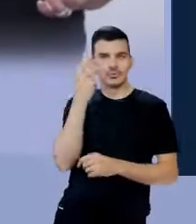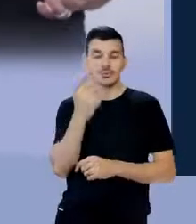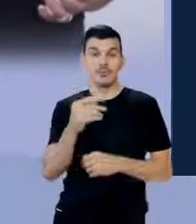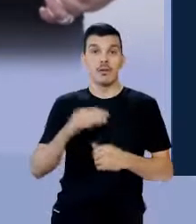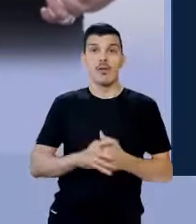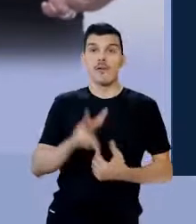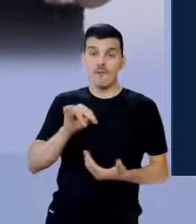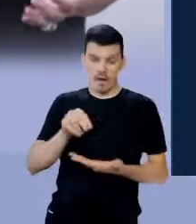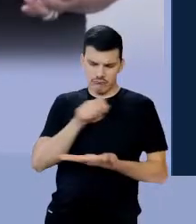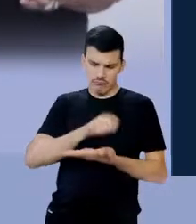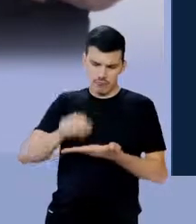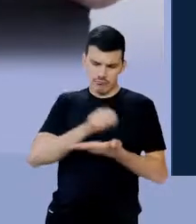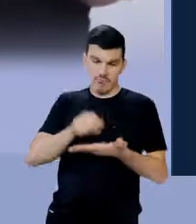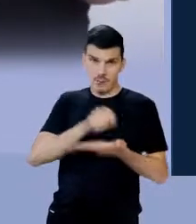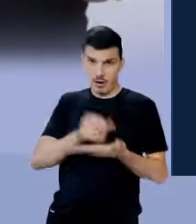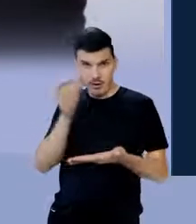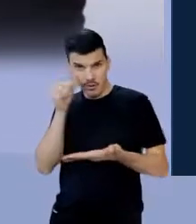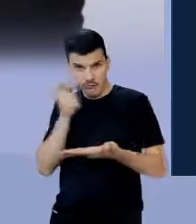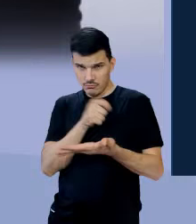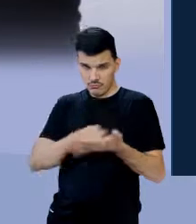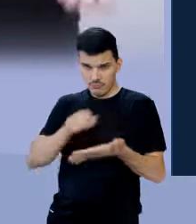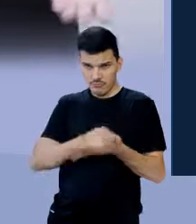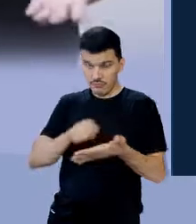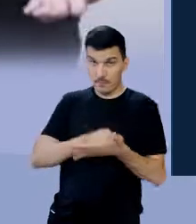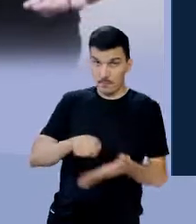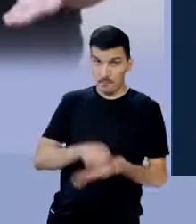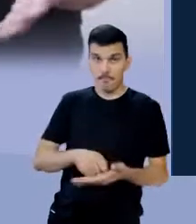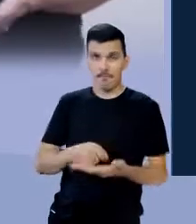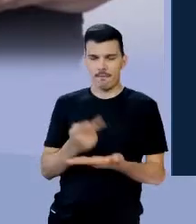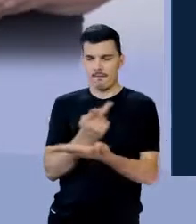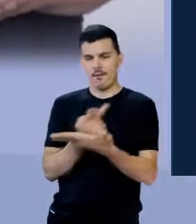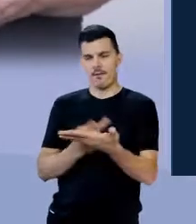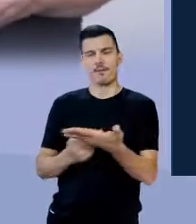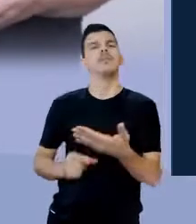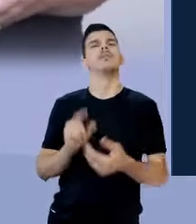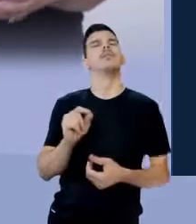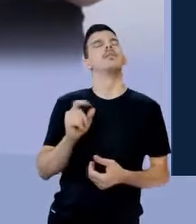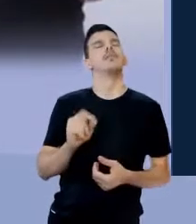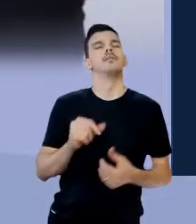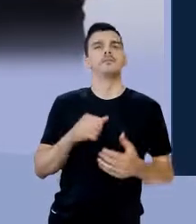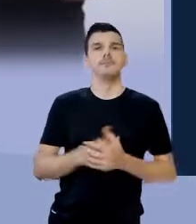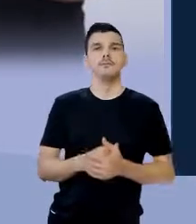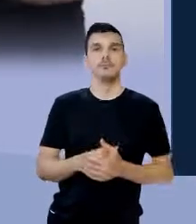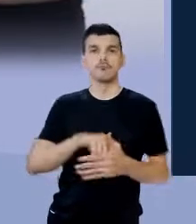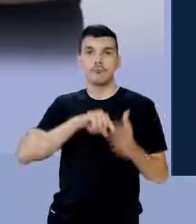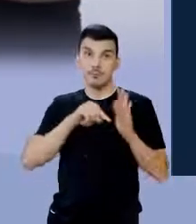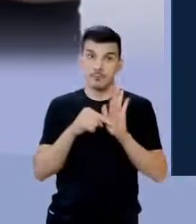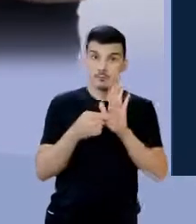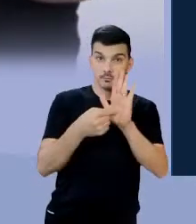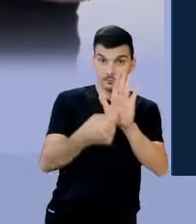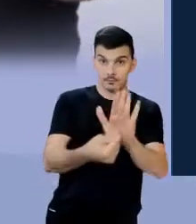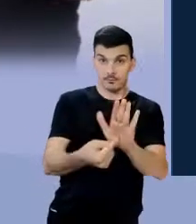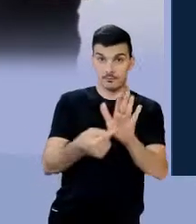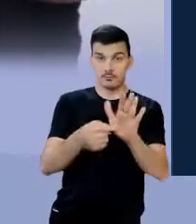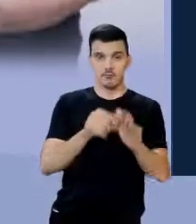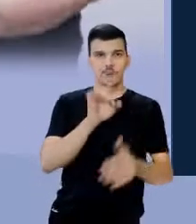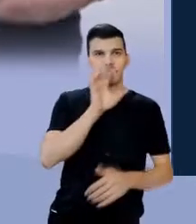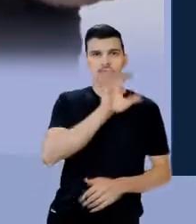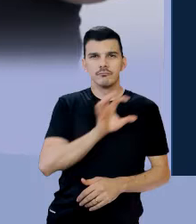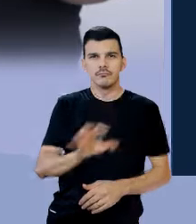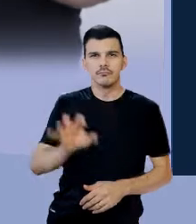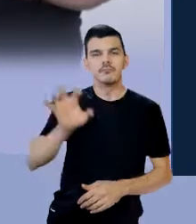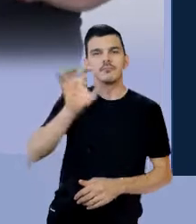então, registrará isso e promoverá, a partir de suas obras, o mostrar